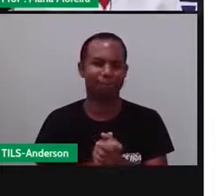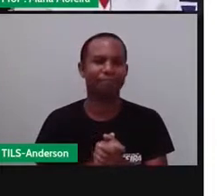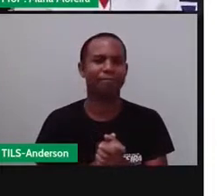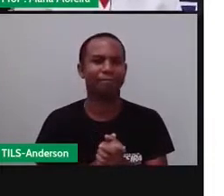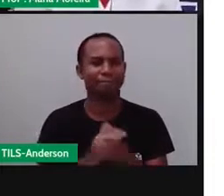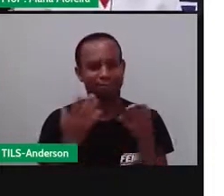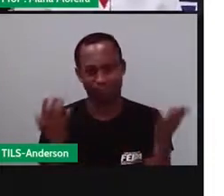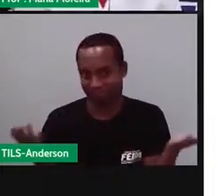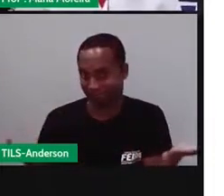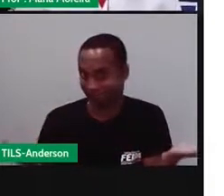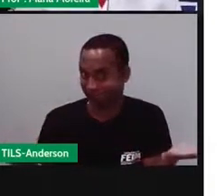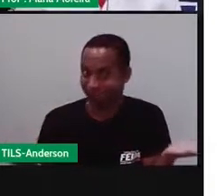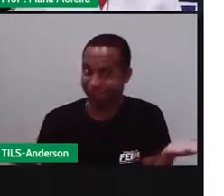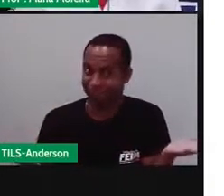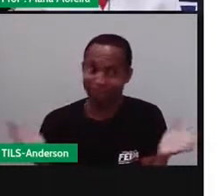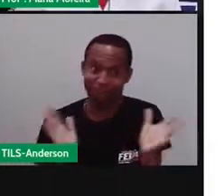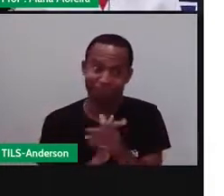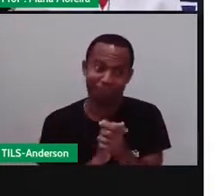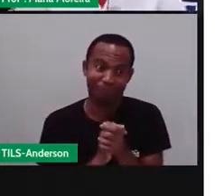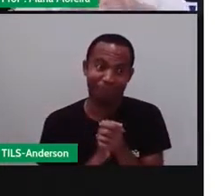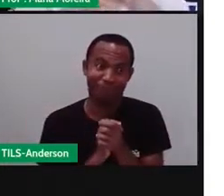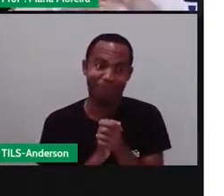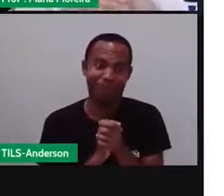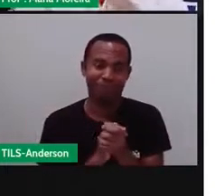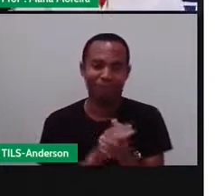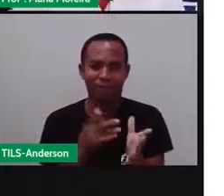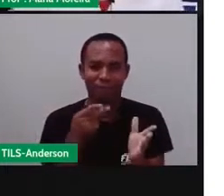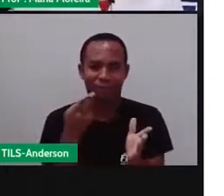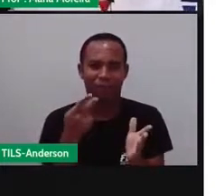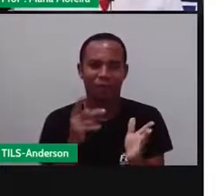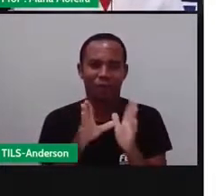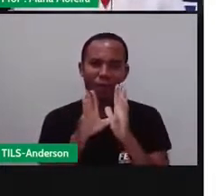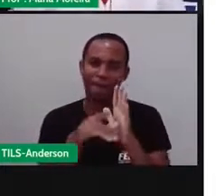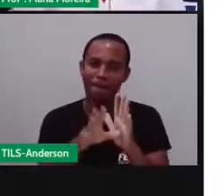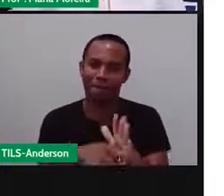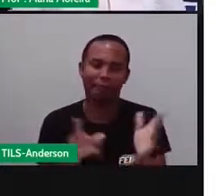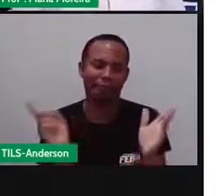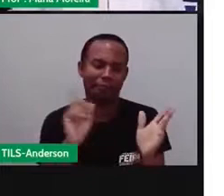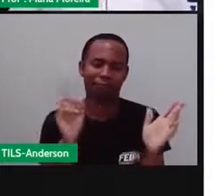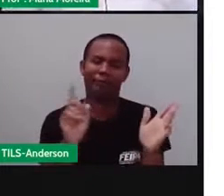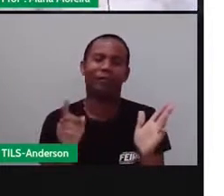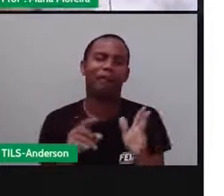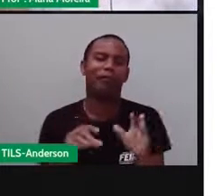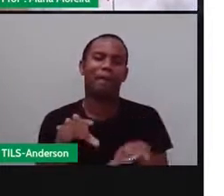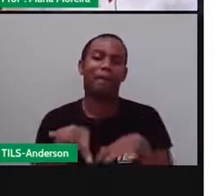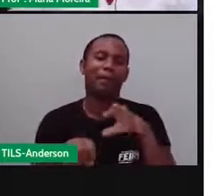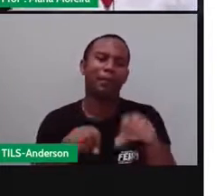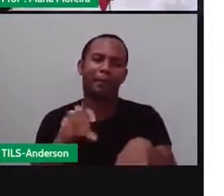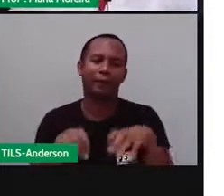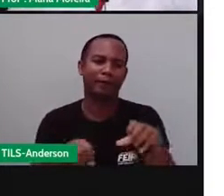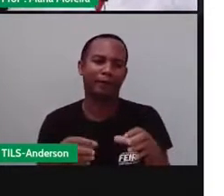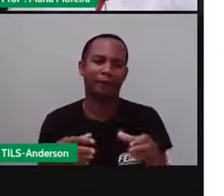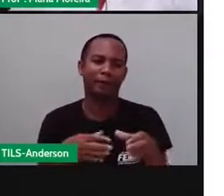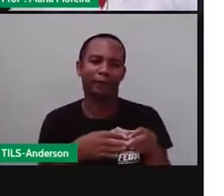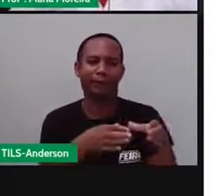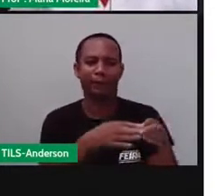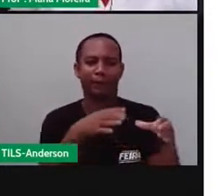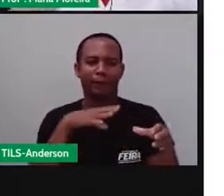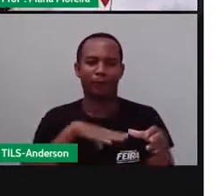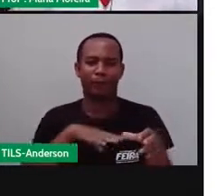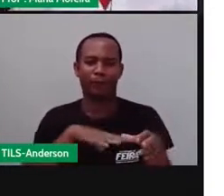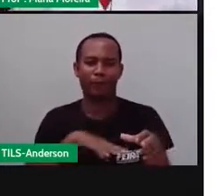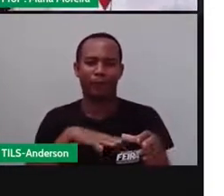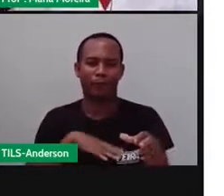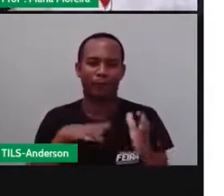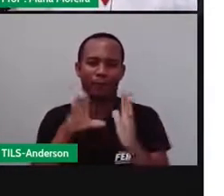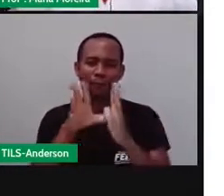Anderson, eu não queria falar isso aqui para as crianças, né? Anderson disse, ah, para não falar roubar, tal. E aí, esses portugueses vêm para aqui